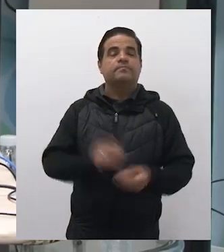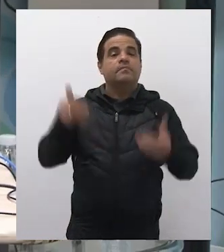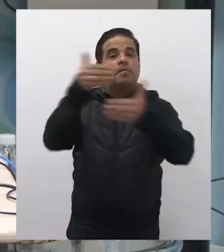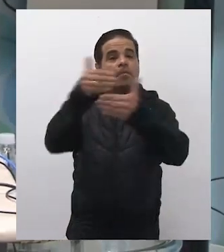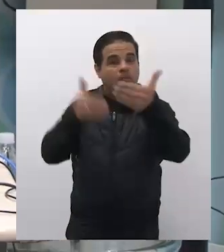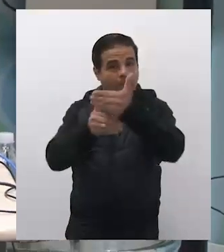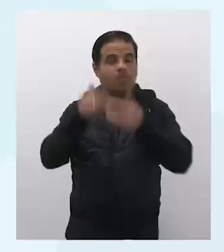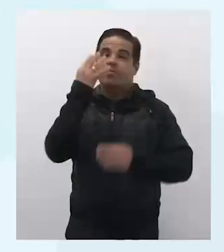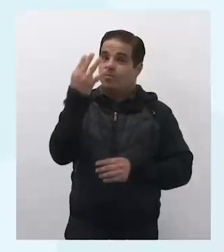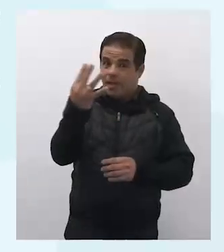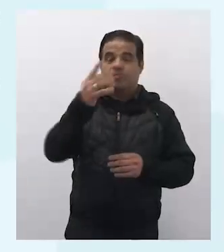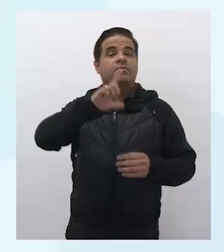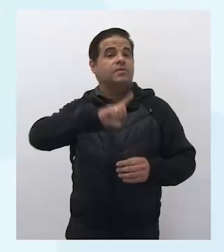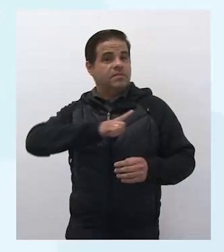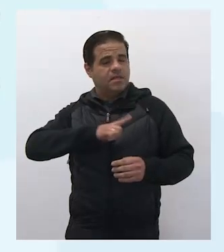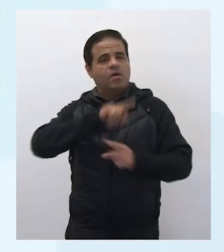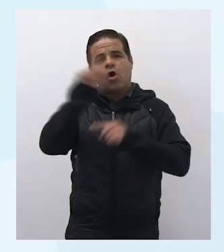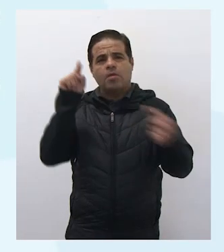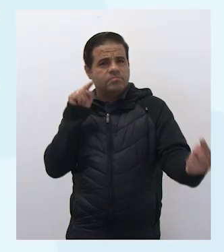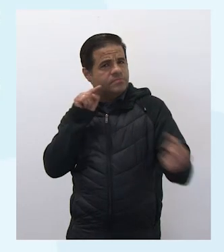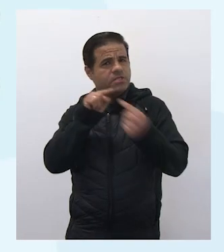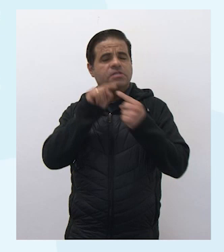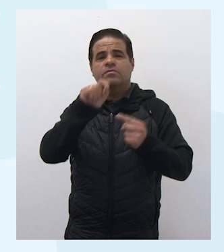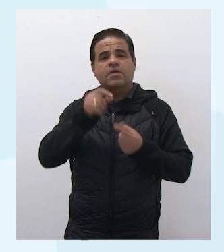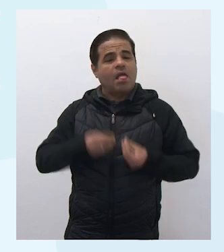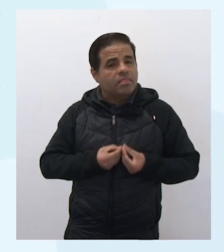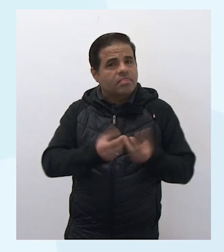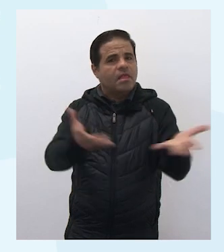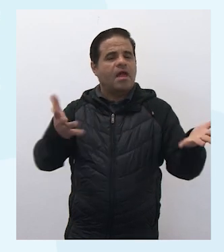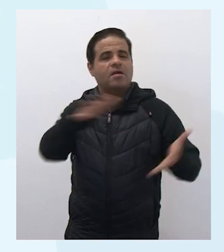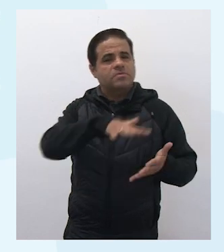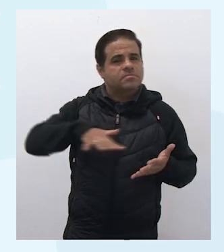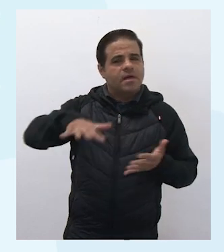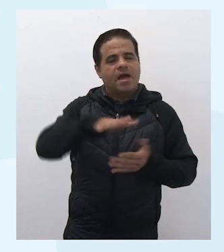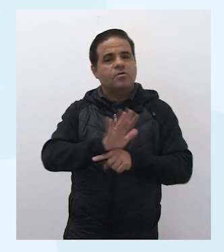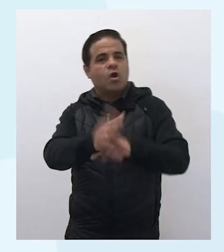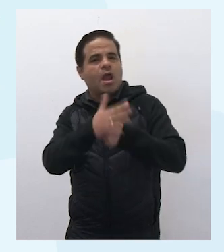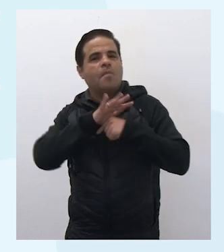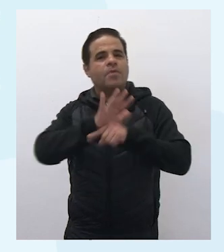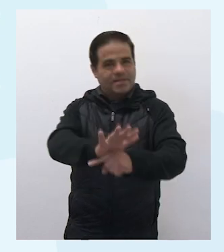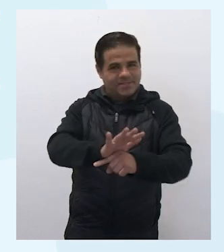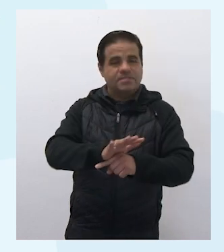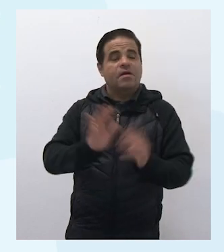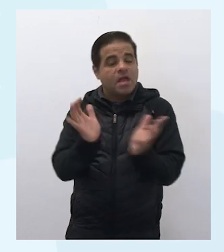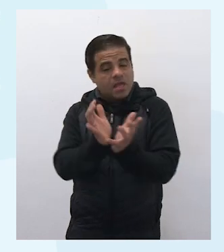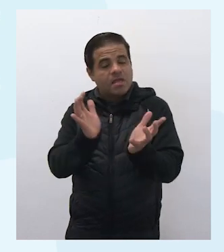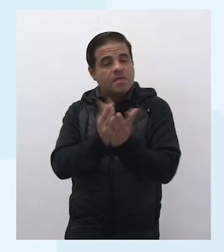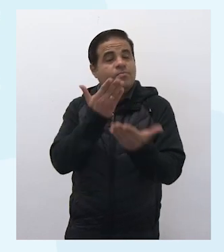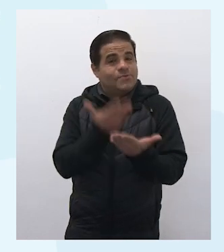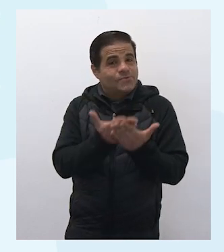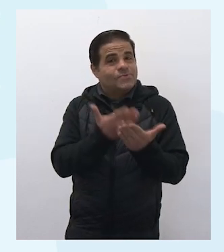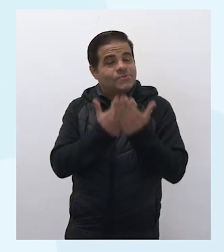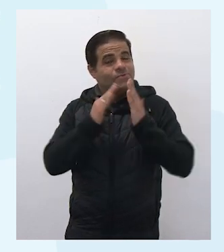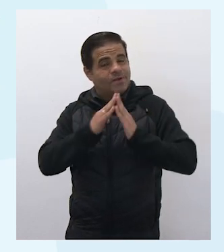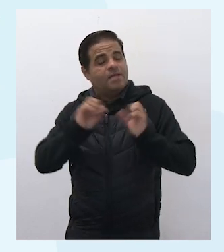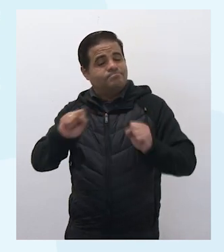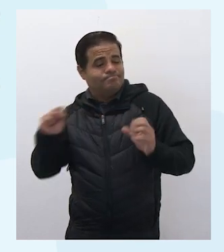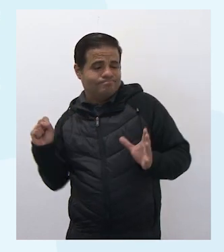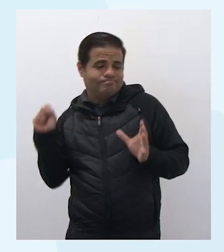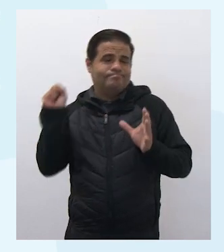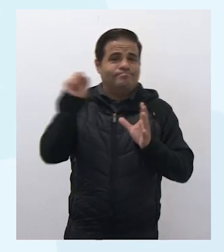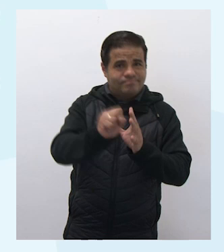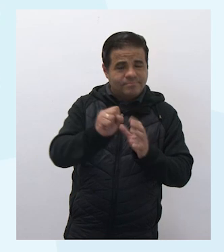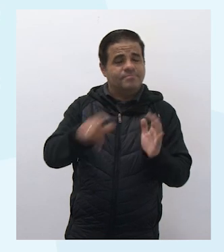slide 4, nós temos como objetivo propiciar um espaço colaborativo em que a equipe escolar sinta-se parte do processo